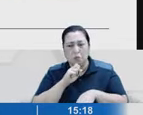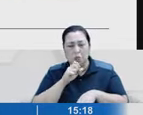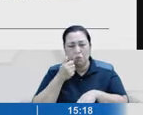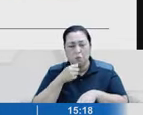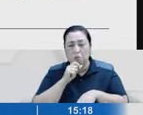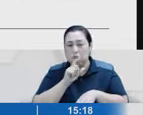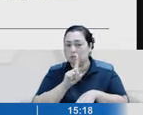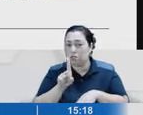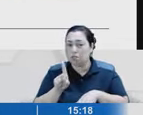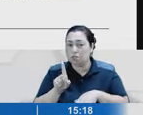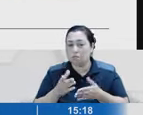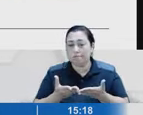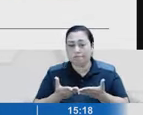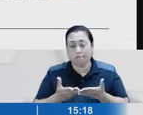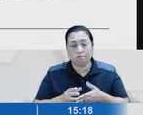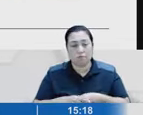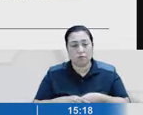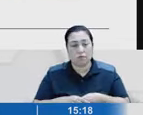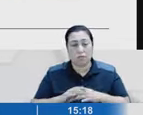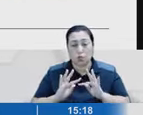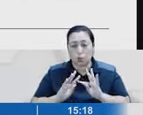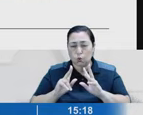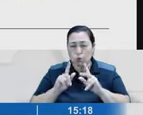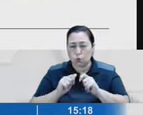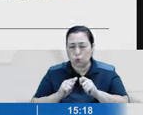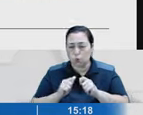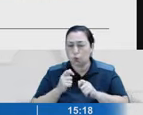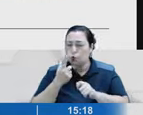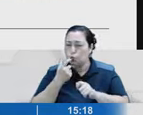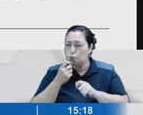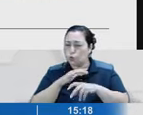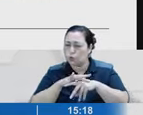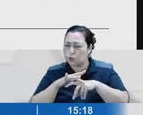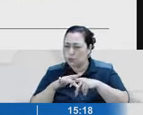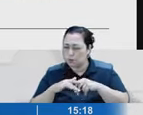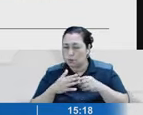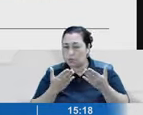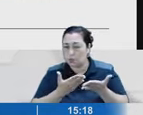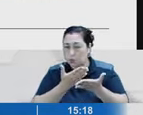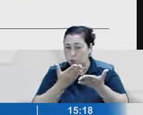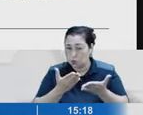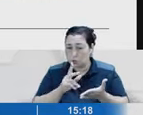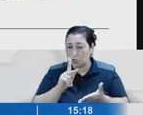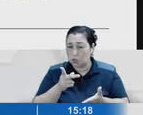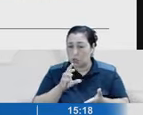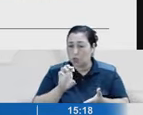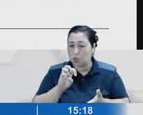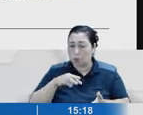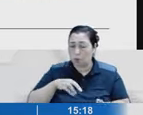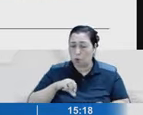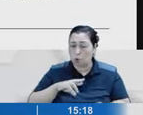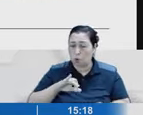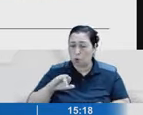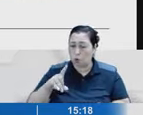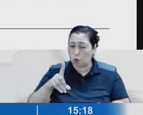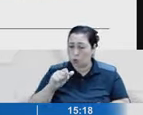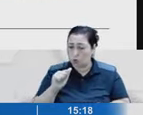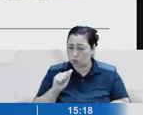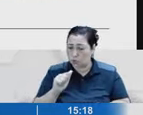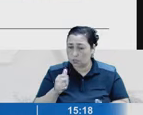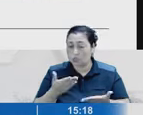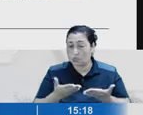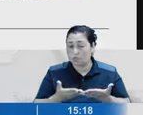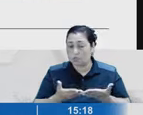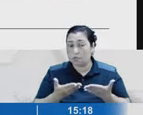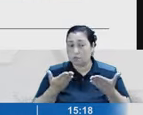irmãos. Né? Todo sangramento anal é hemorroida? Não. Né? O sangramento, infelizmente, pode